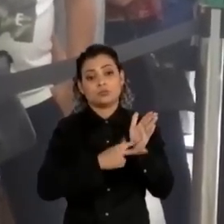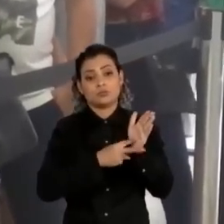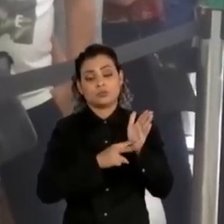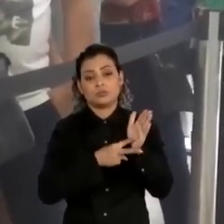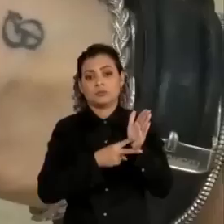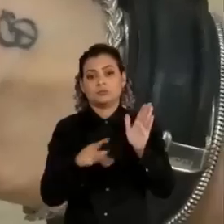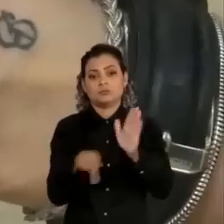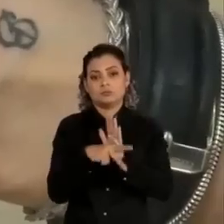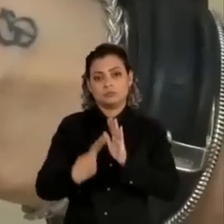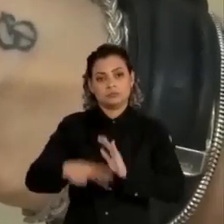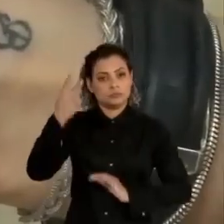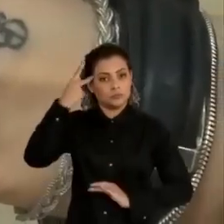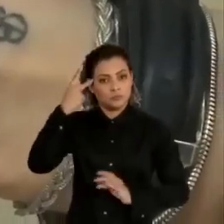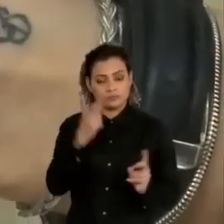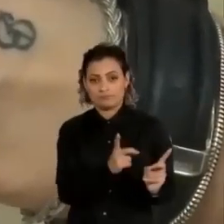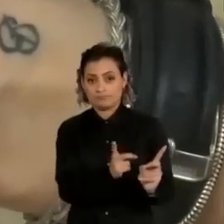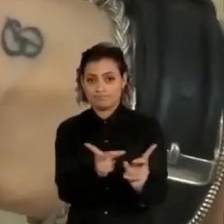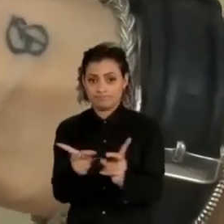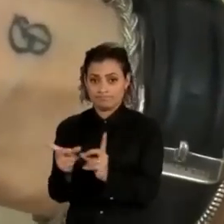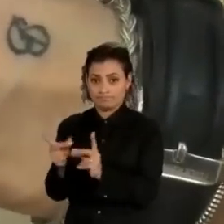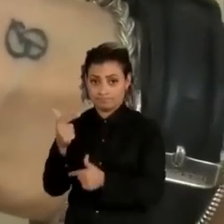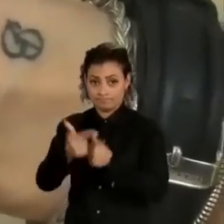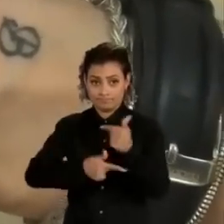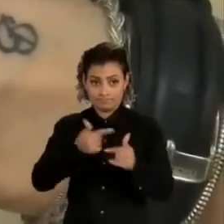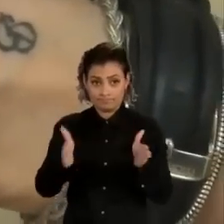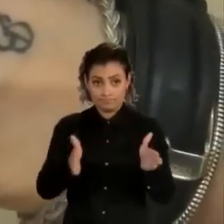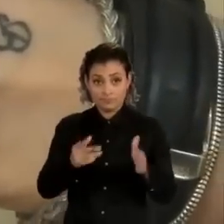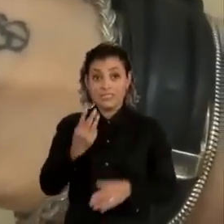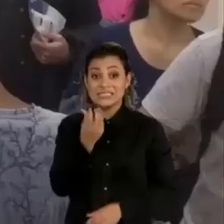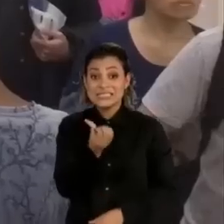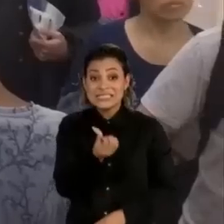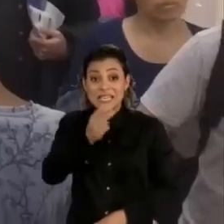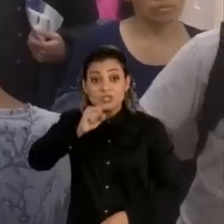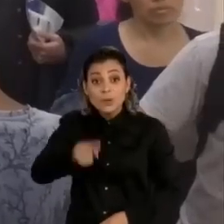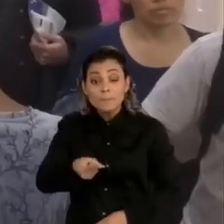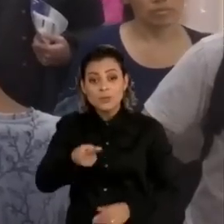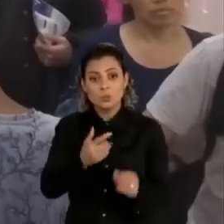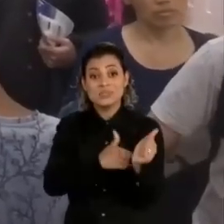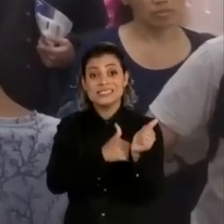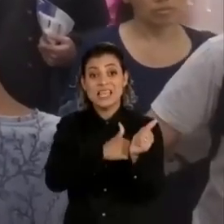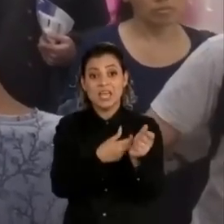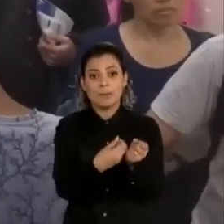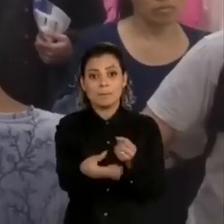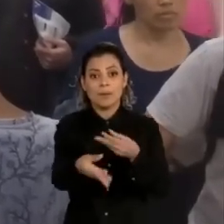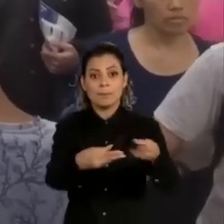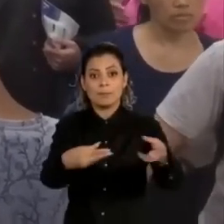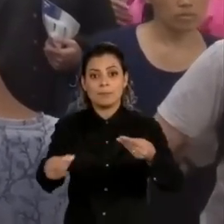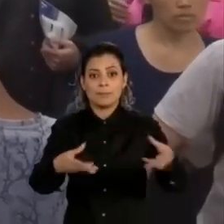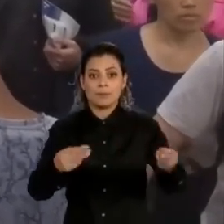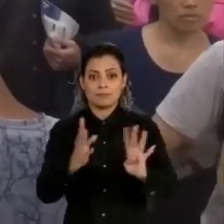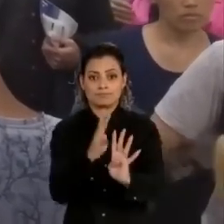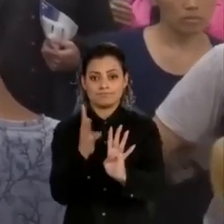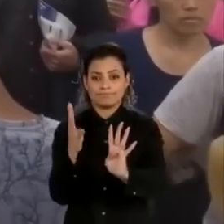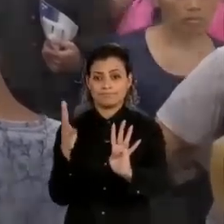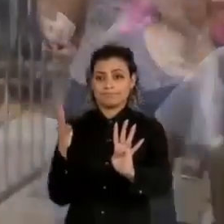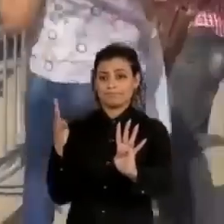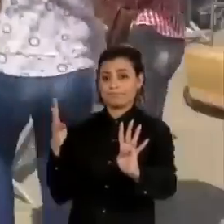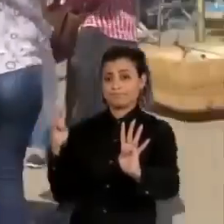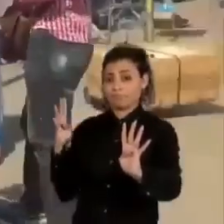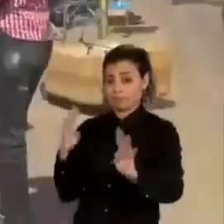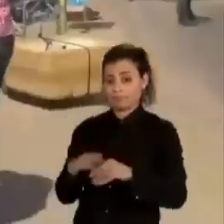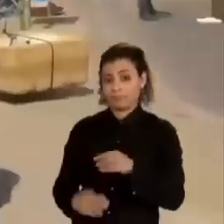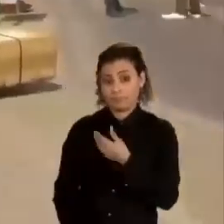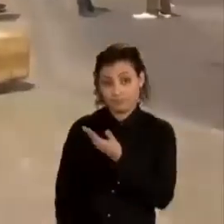Comerciários de São Paulo. Ontem, as mais de 6.000 senhas disponíveis foram distribuídas para o público que passou pela